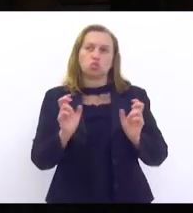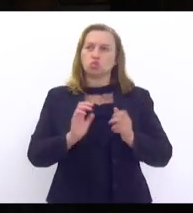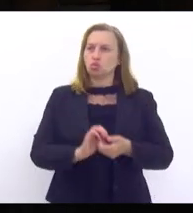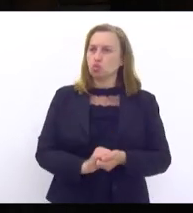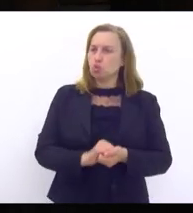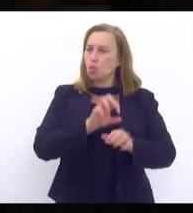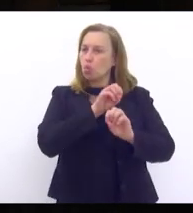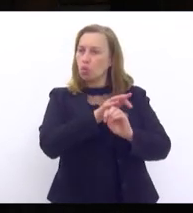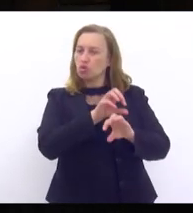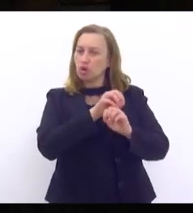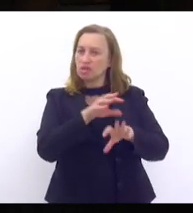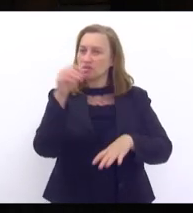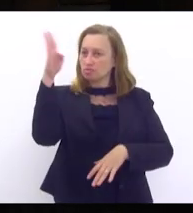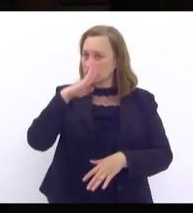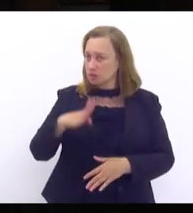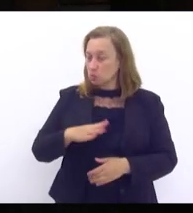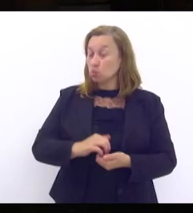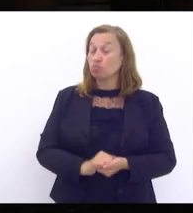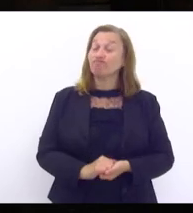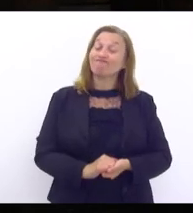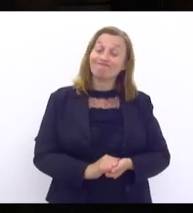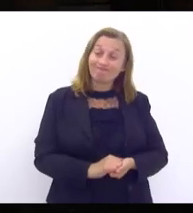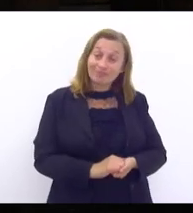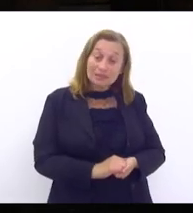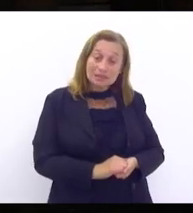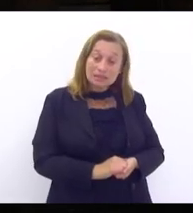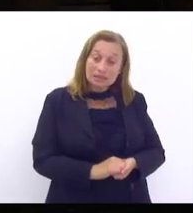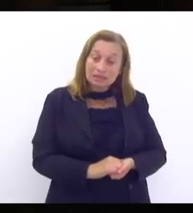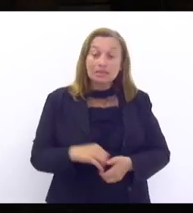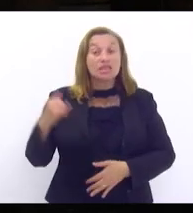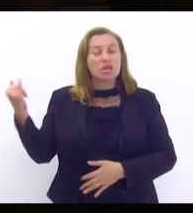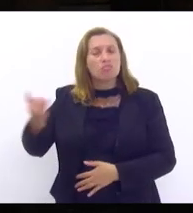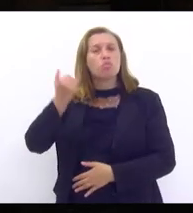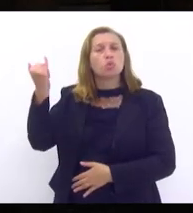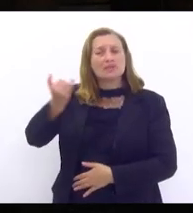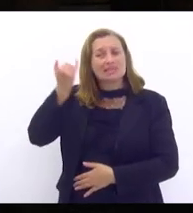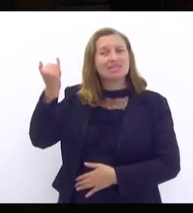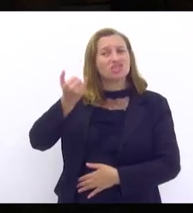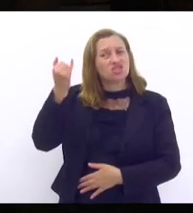da educação no nosso Brasil. É importante dizer